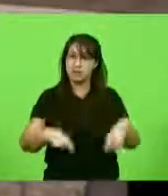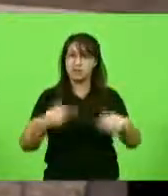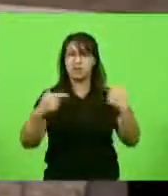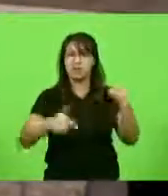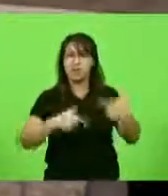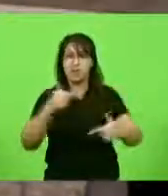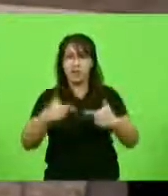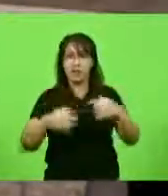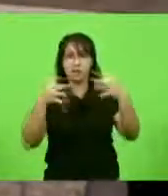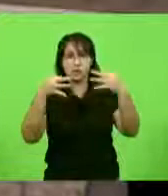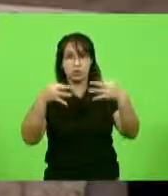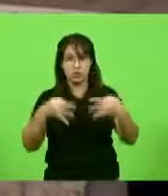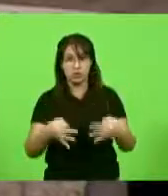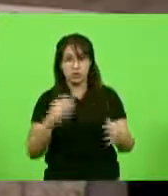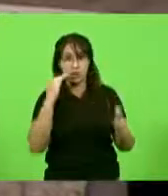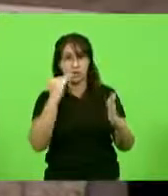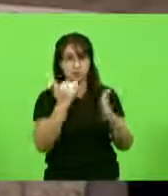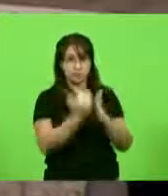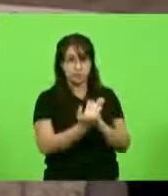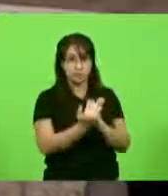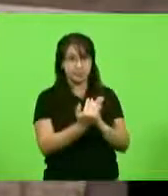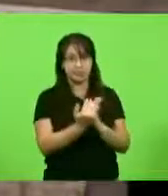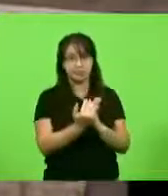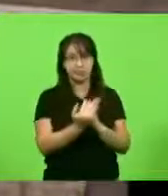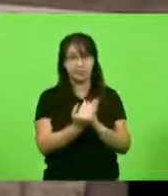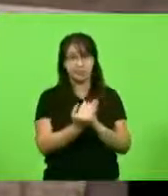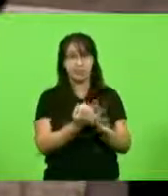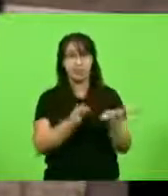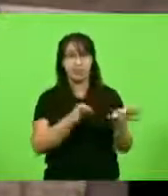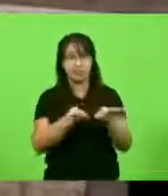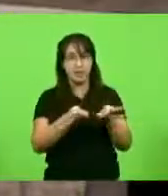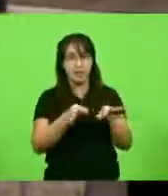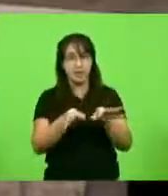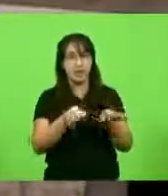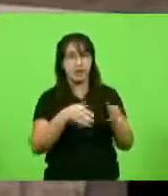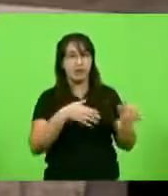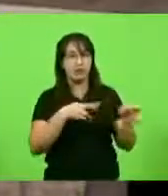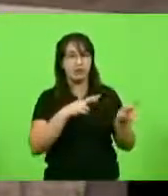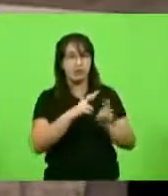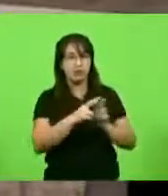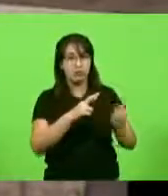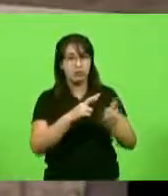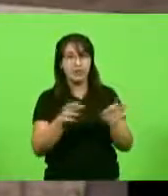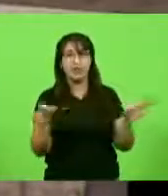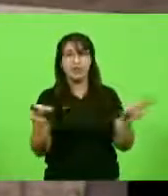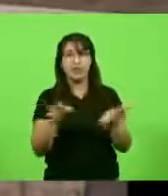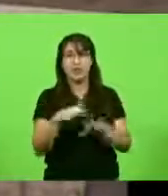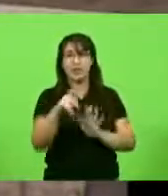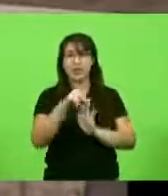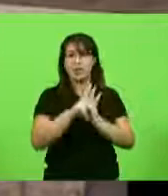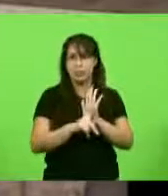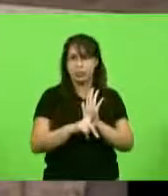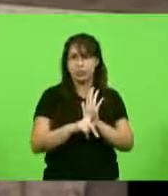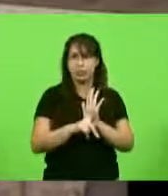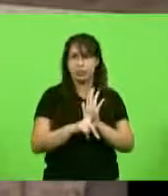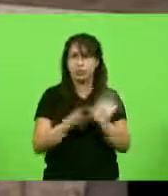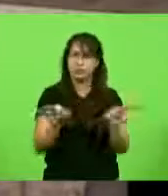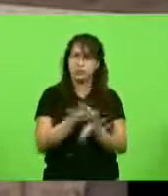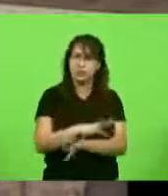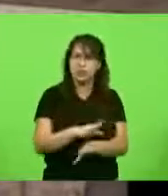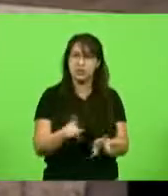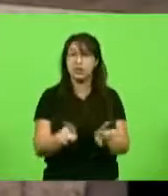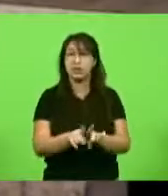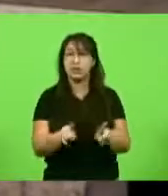arrumar nossas estradas, deputado Cobalcini. Termine esses projetos que não andam nunca, que faça a ligação lá de Rio do